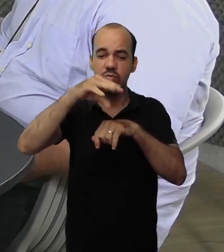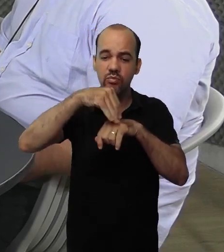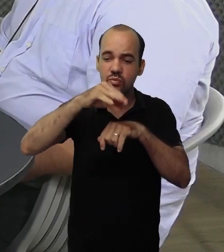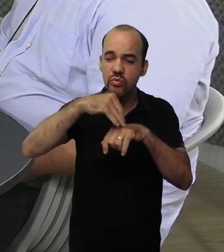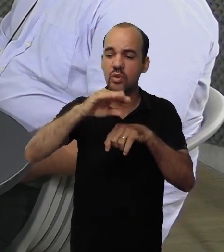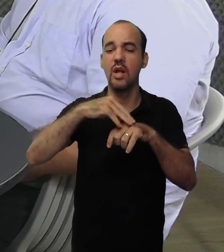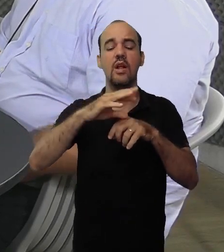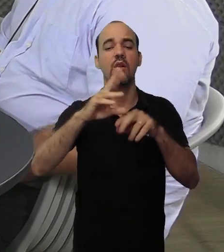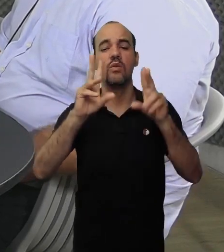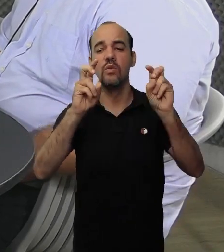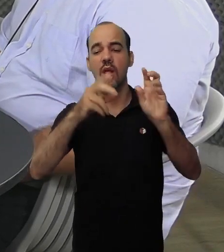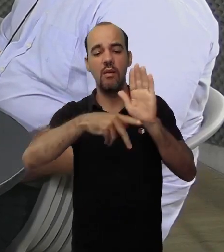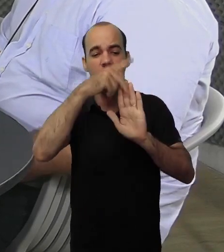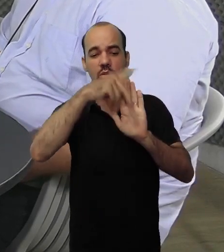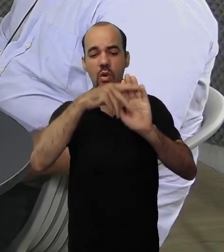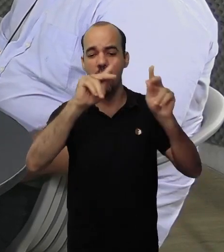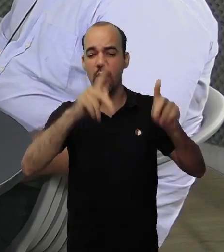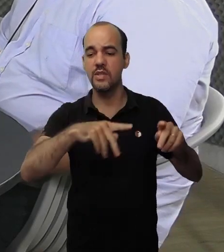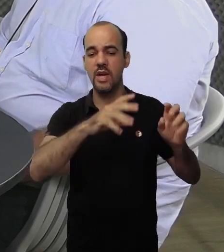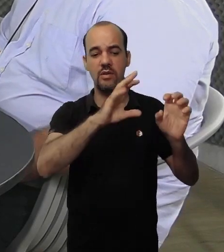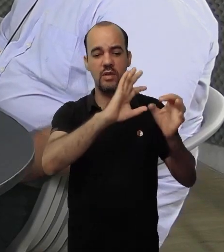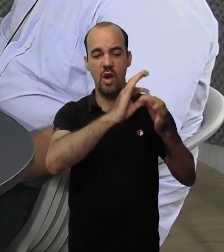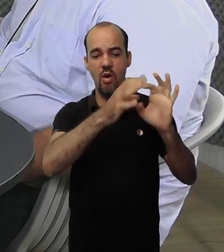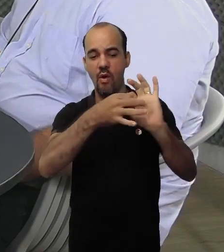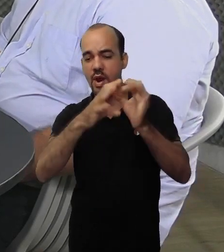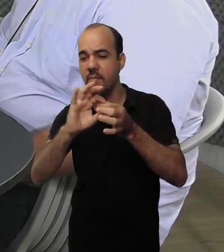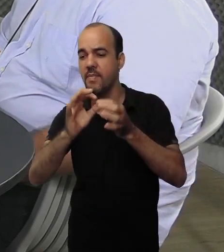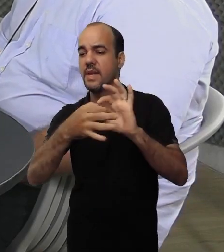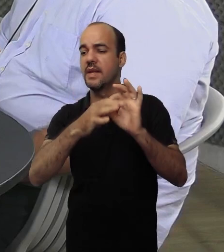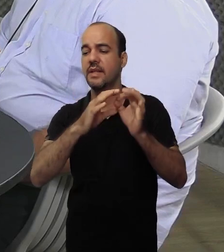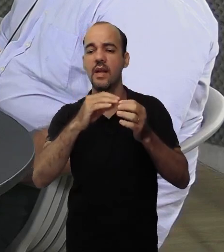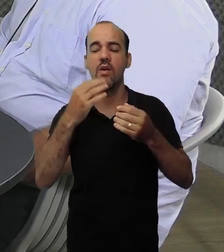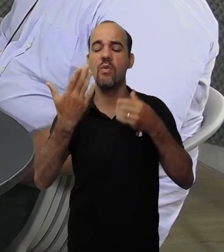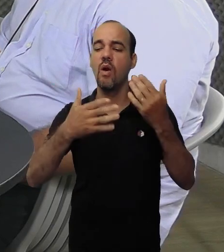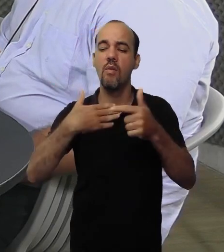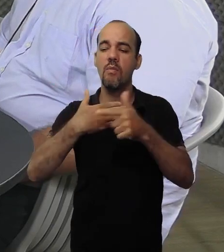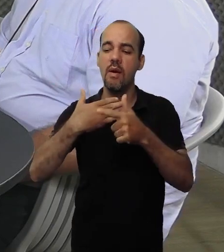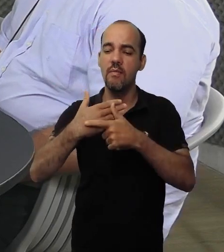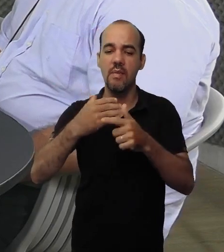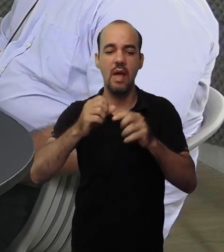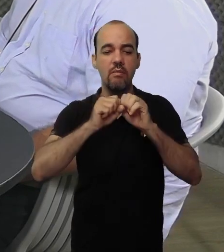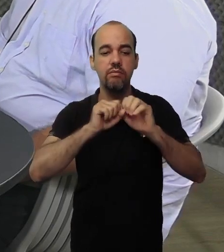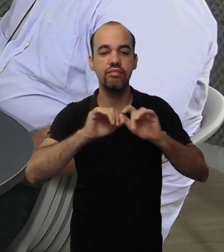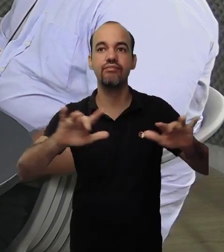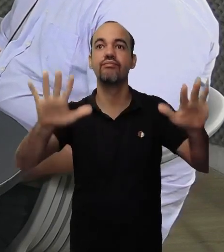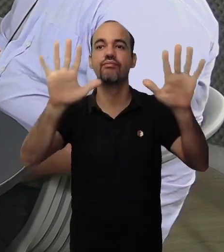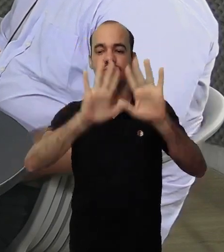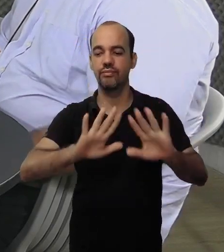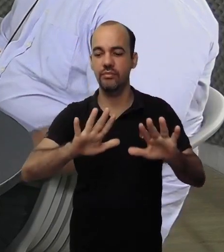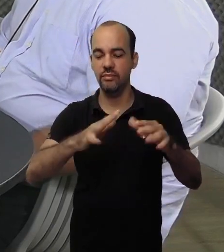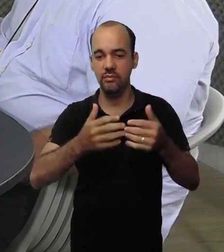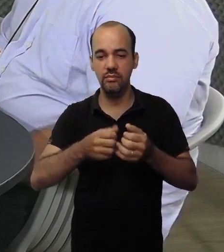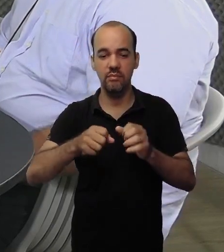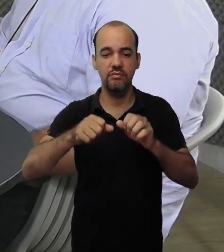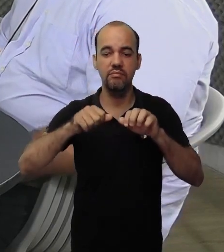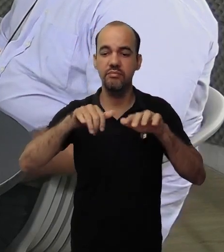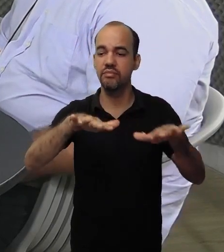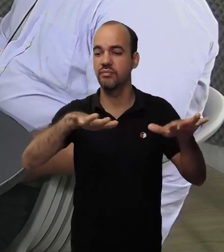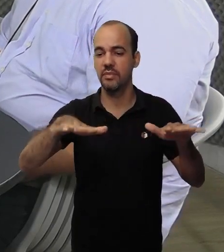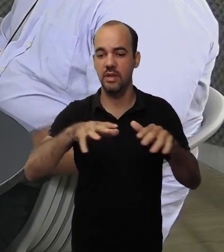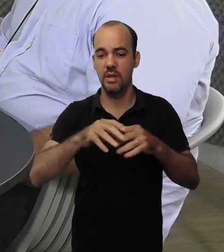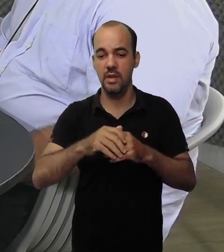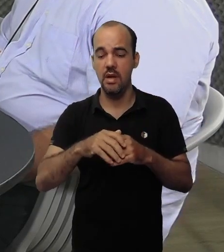projeto Olimpíadas, equipe para participar de Olimpíadas, seja ele de qual seja a área dentro das nossas escolas, e principalmente a